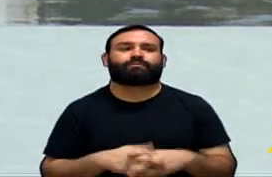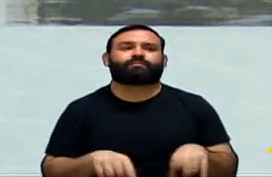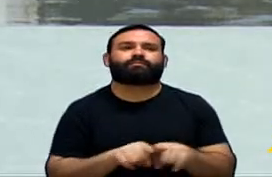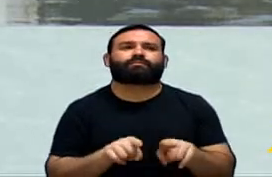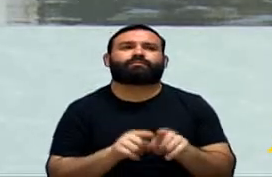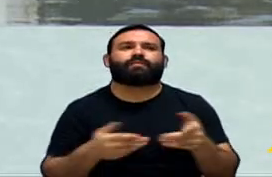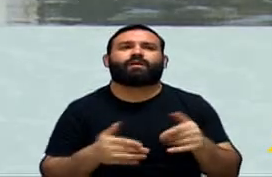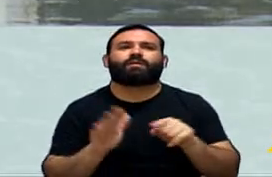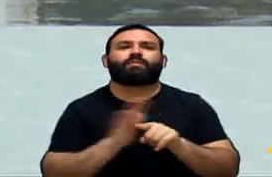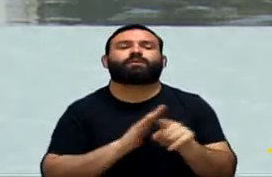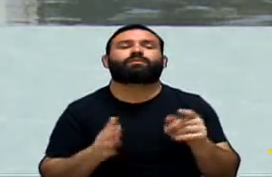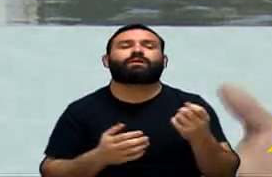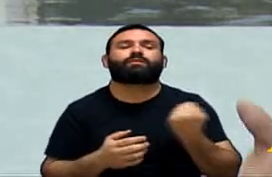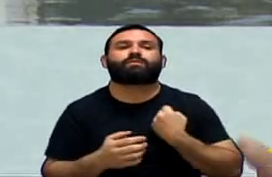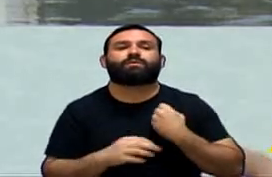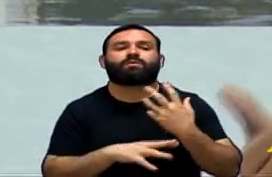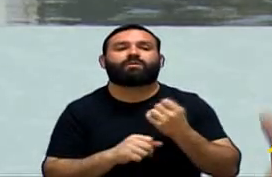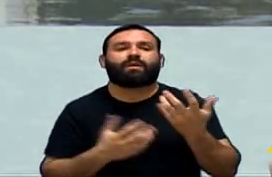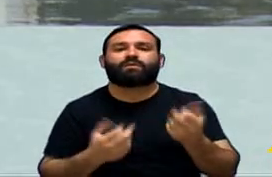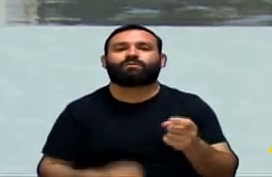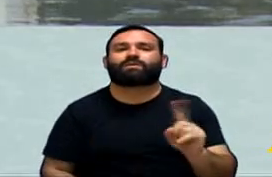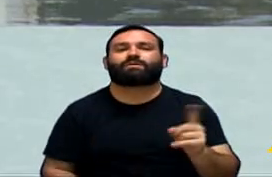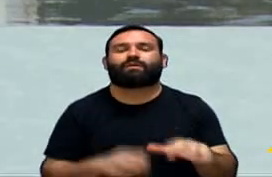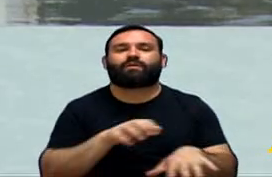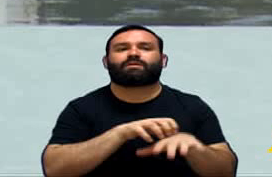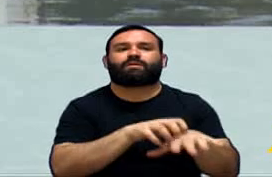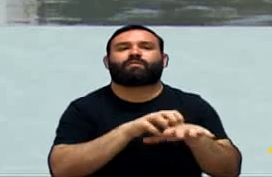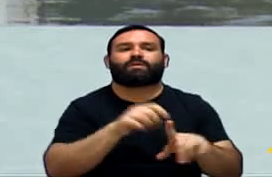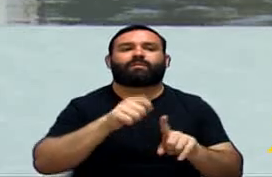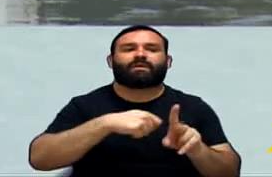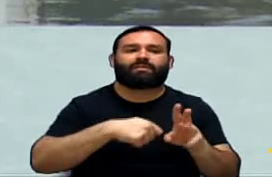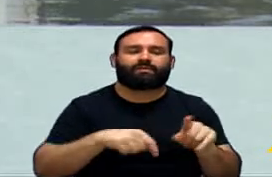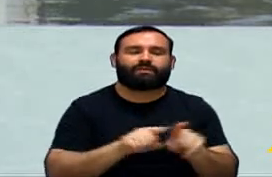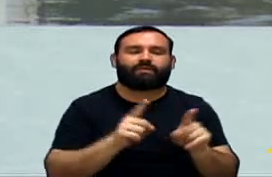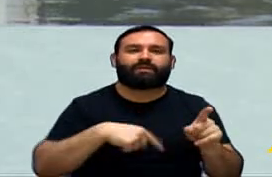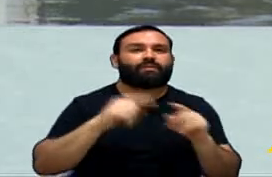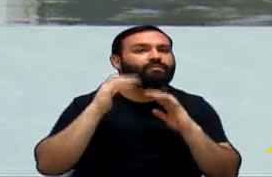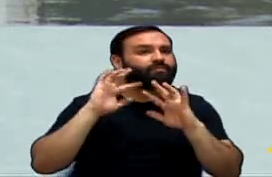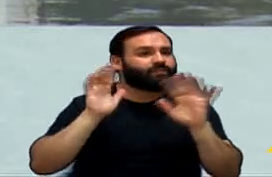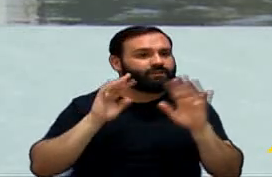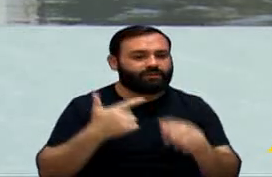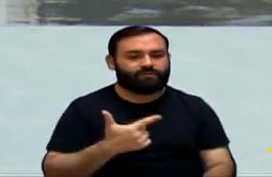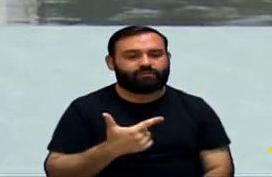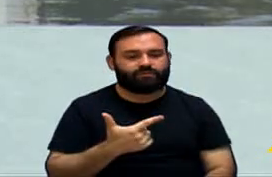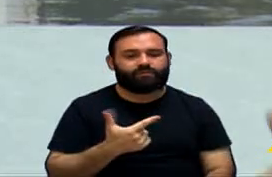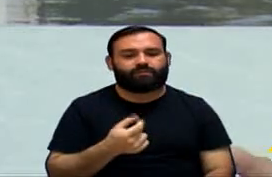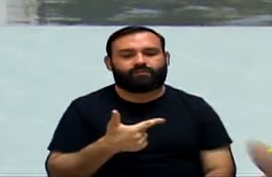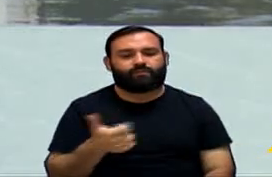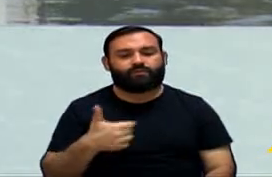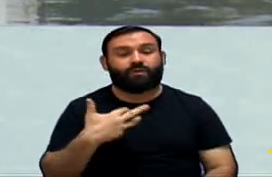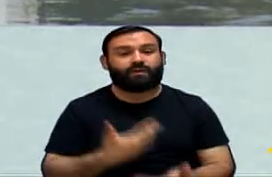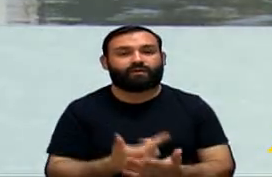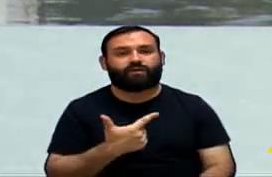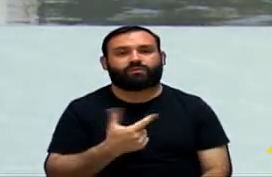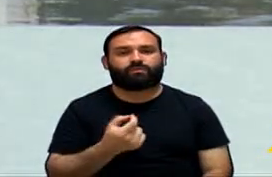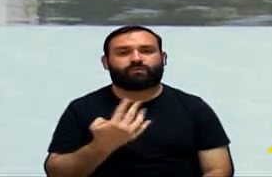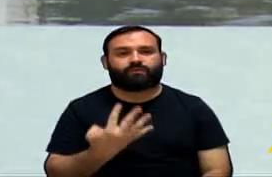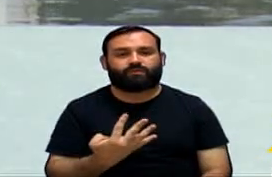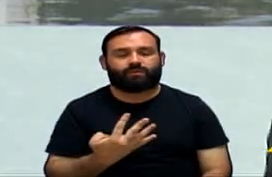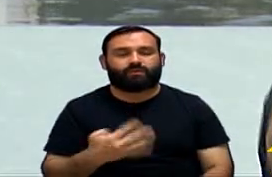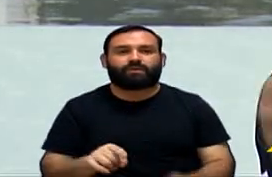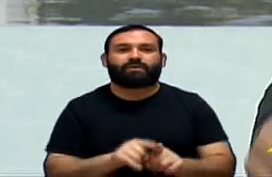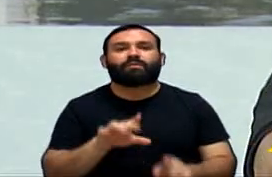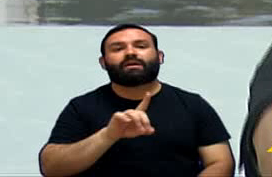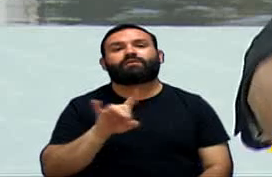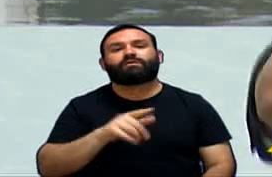tá aqui também questionando Qual o número de recusas para esse transporte mensalmente considerando os anos aí de 2021 a 2024 né